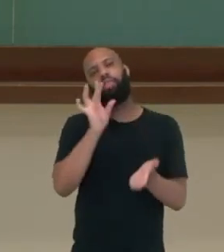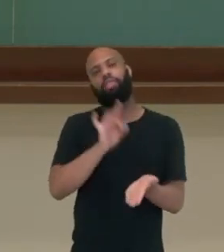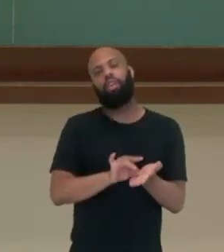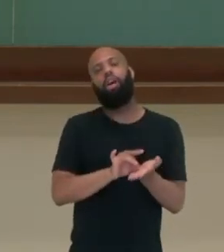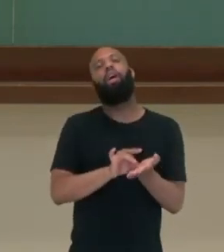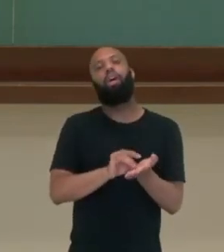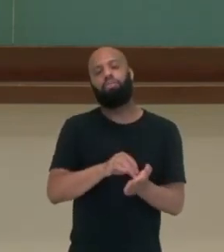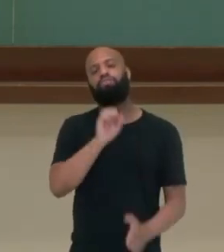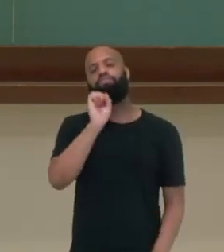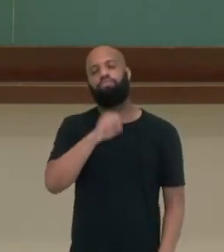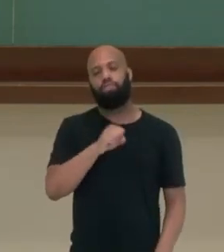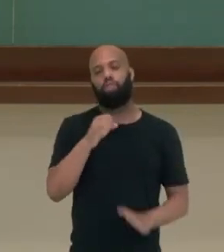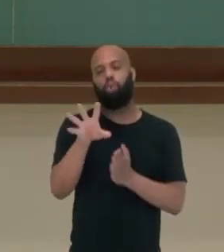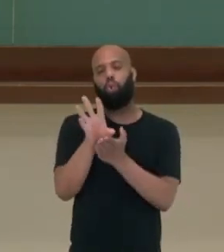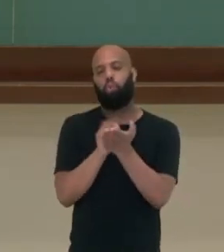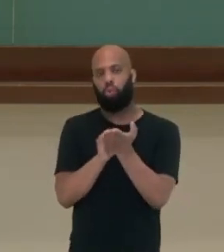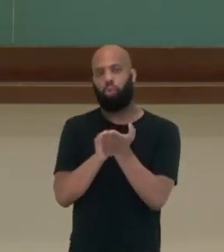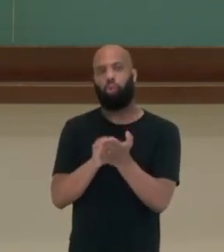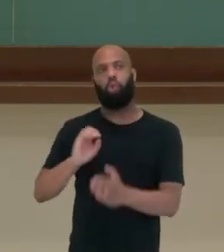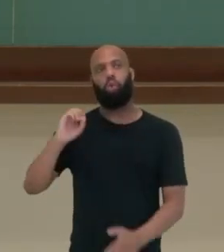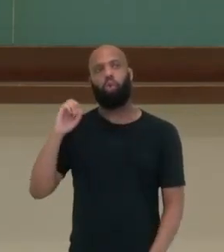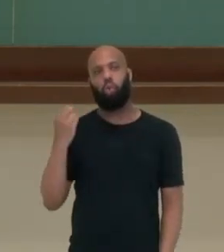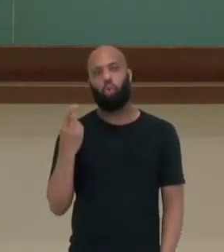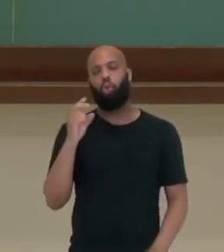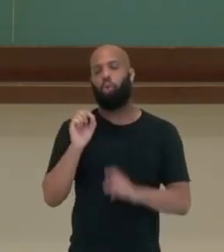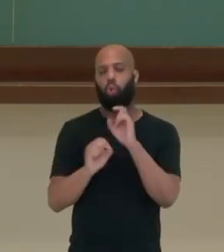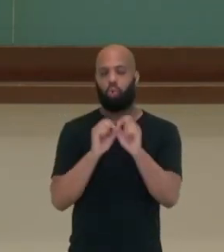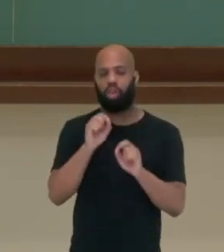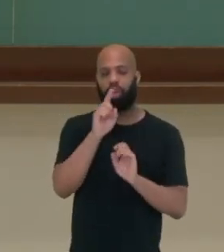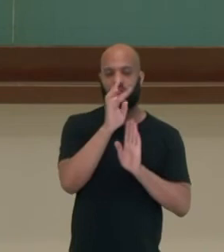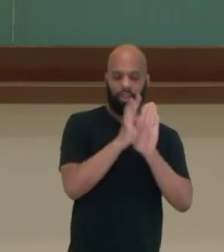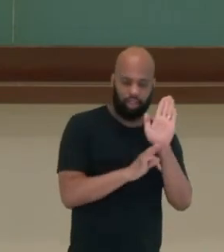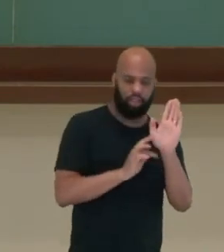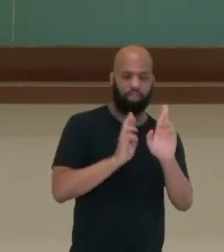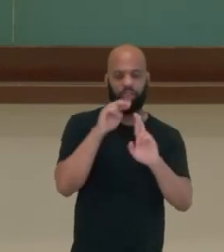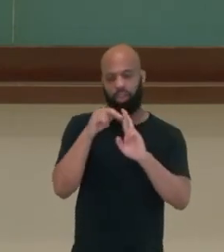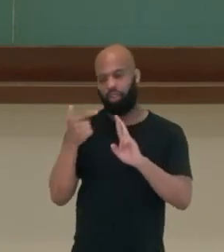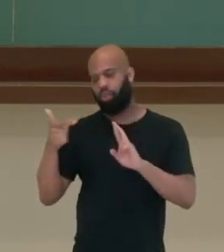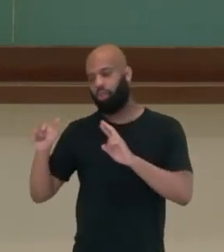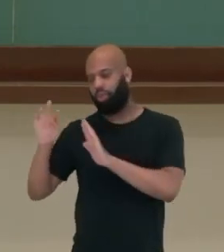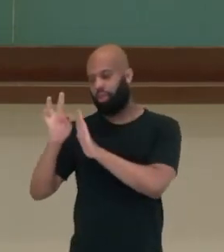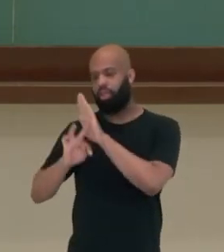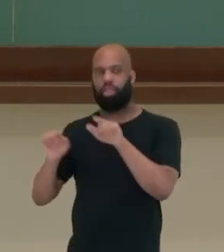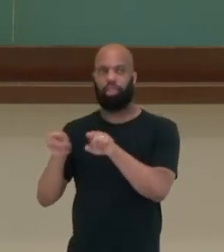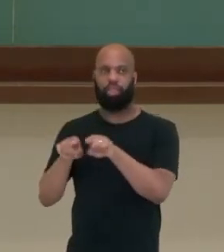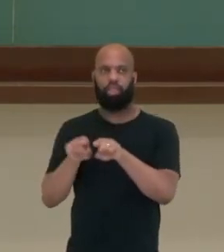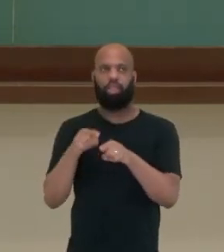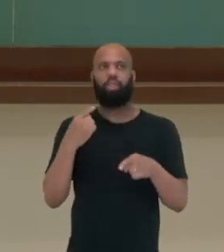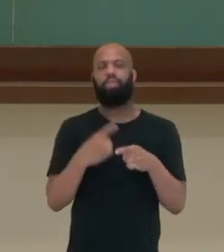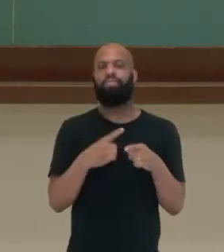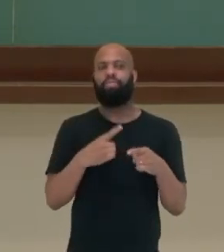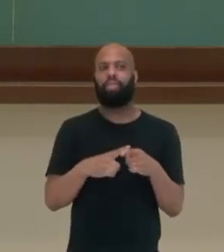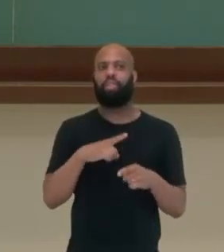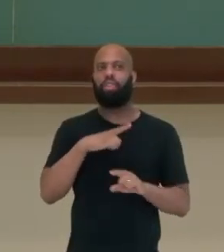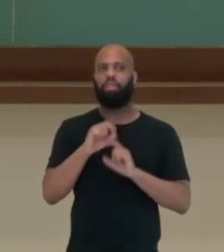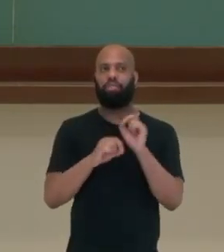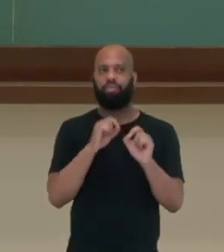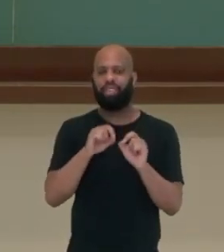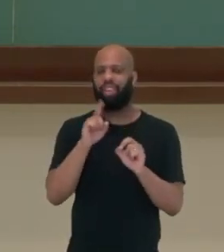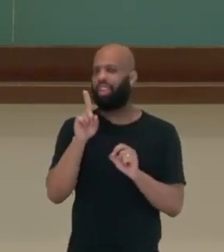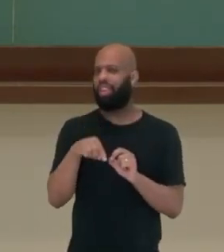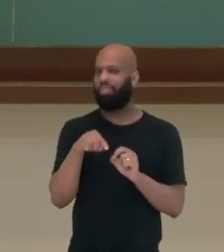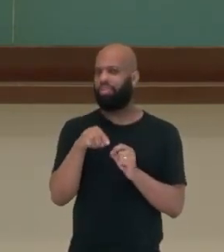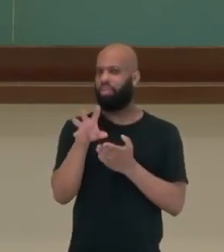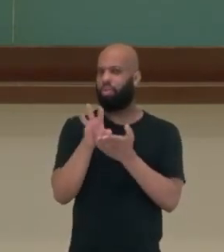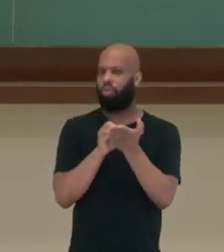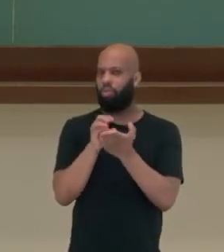isso aqui é uma cópia daquele, ou uma intertextualidade, uma referência. Lembrando, eu estou utilizando de cópia, mas